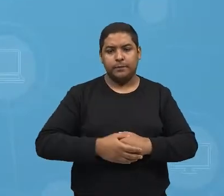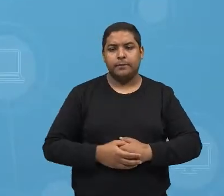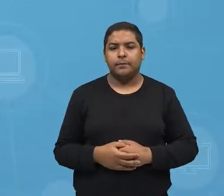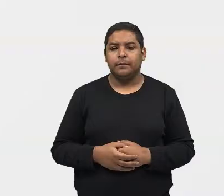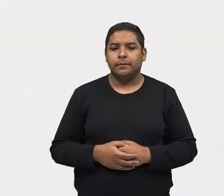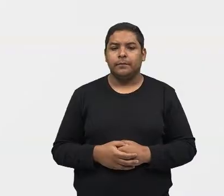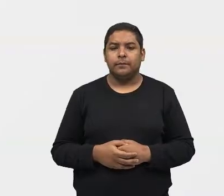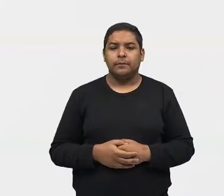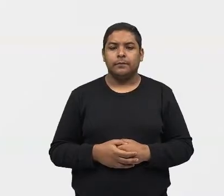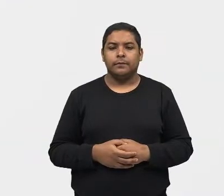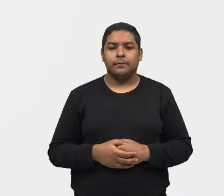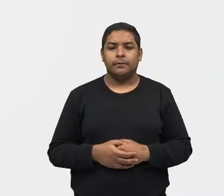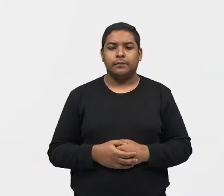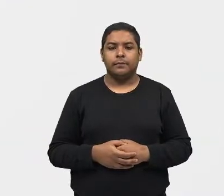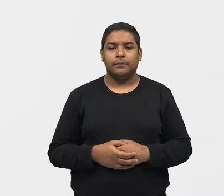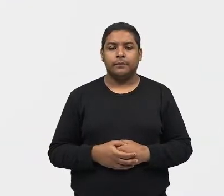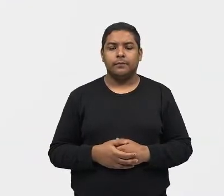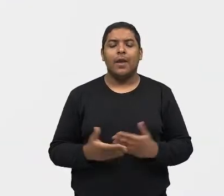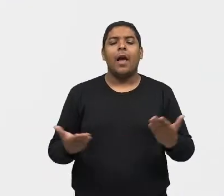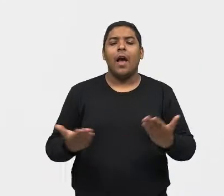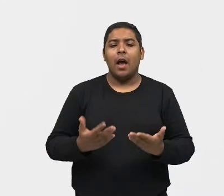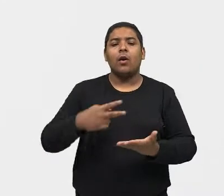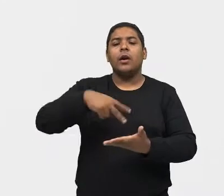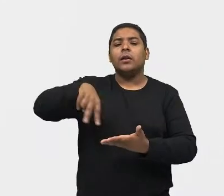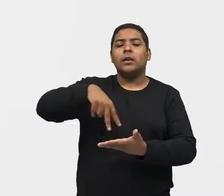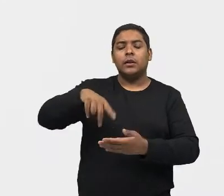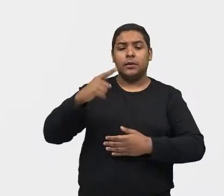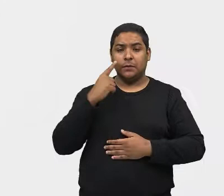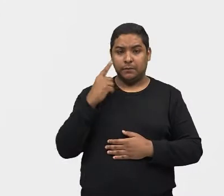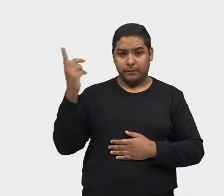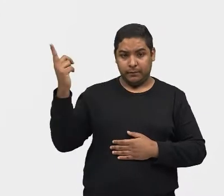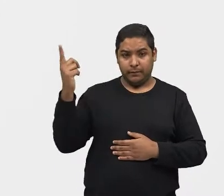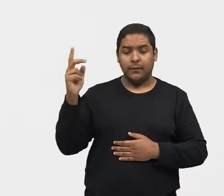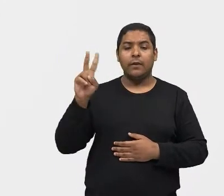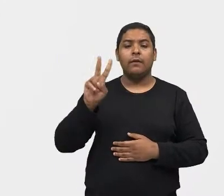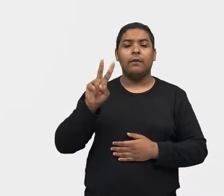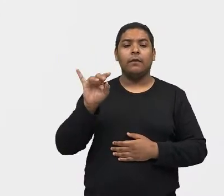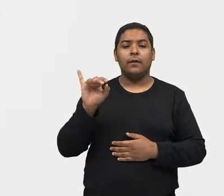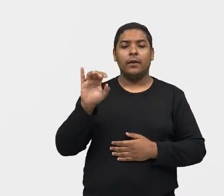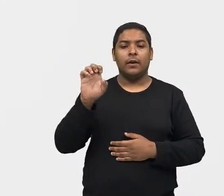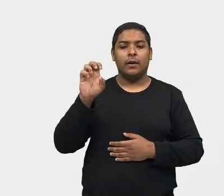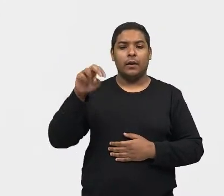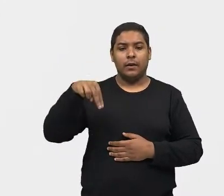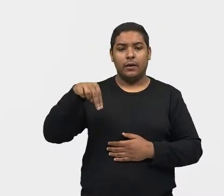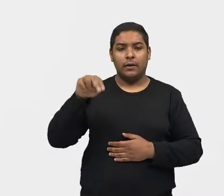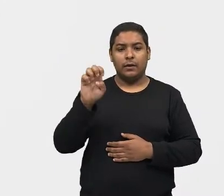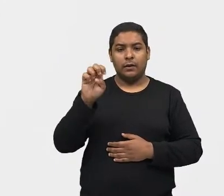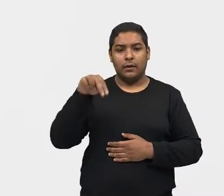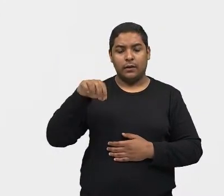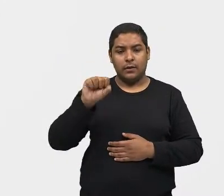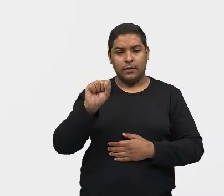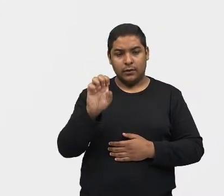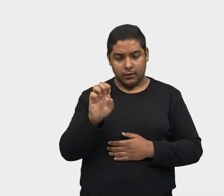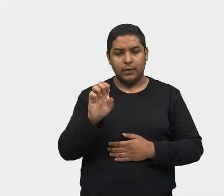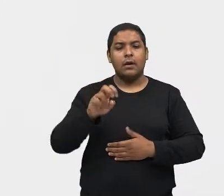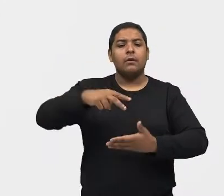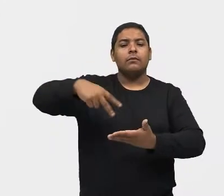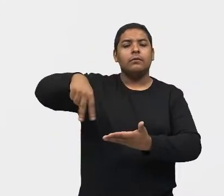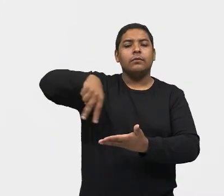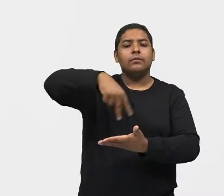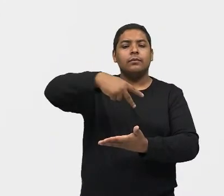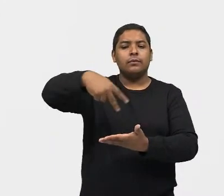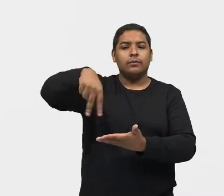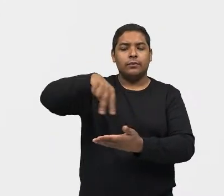certo? Aí nós vamos trazer justamente a dança vienense, né? Que é a valsa, que é chamada de valsa